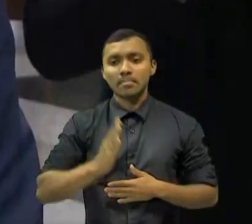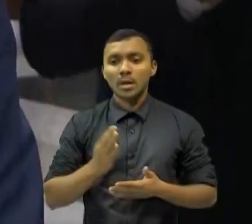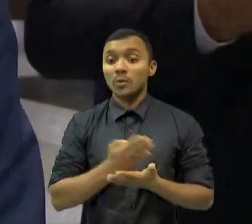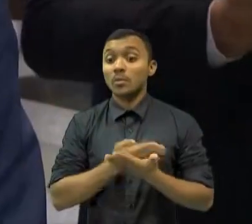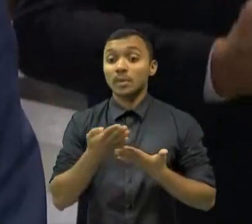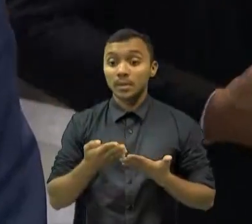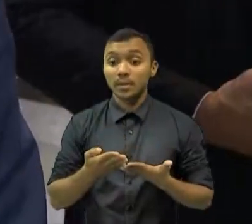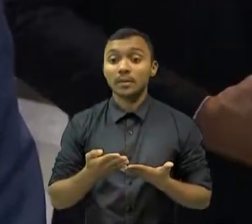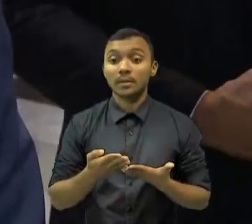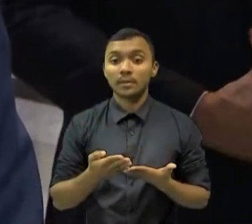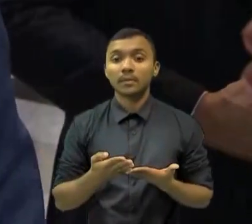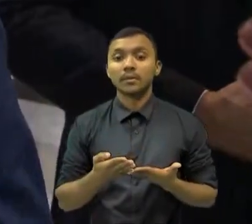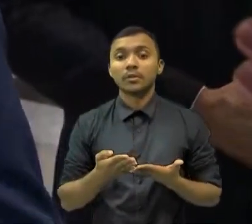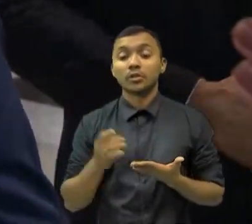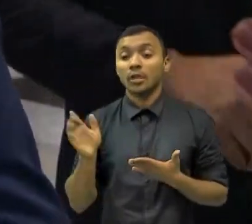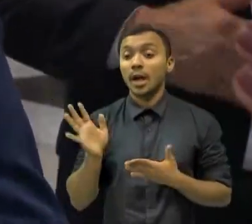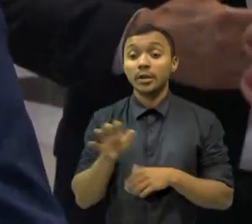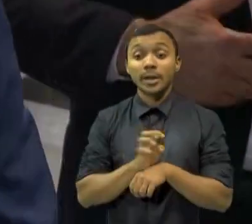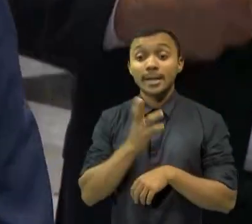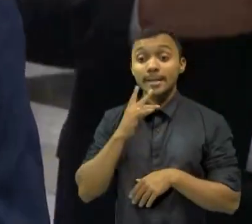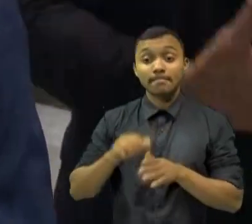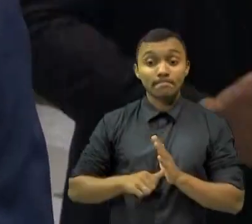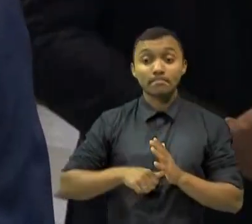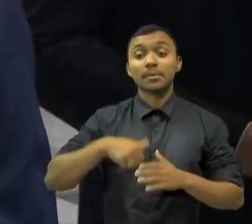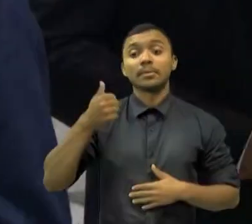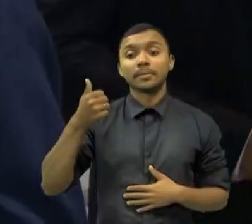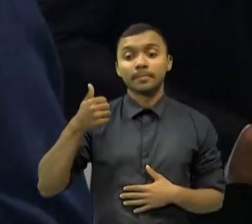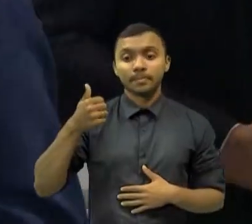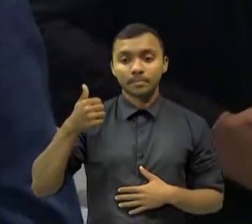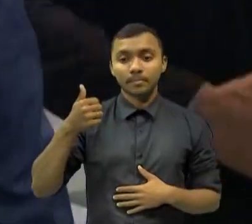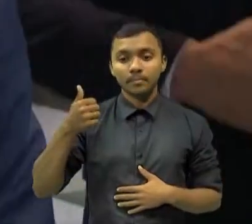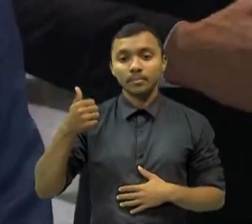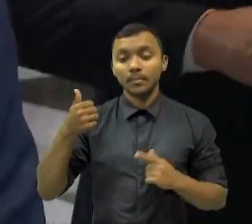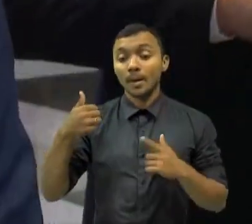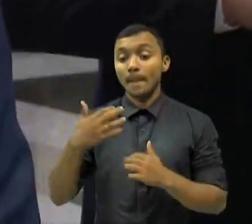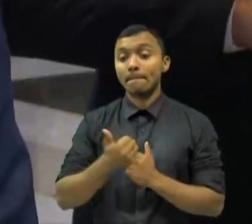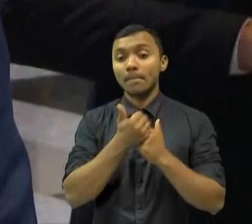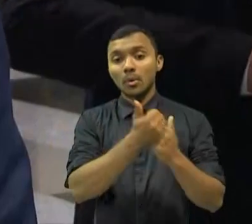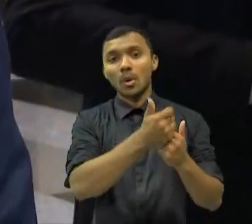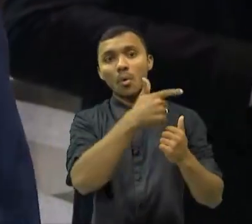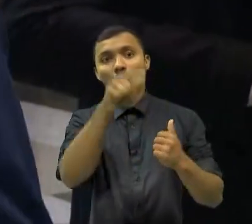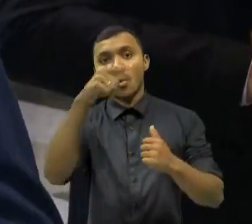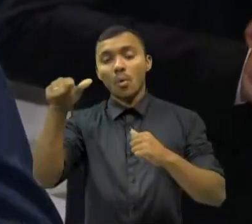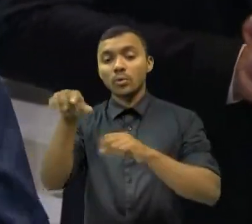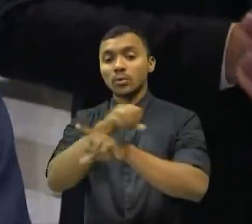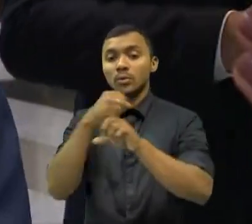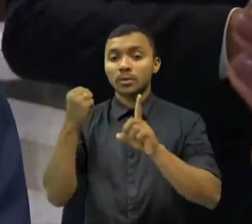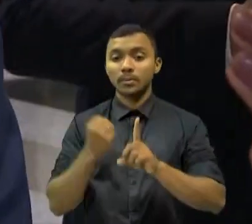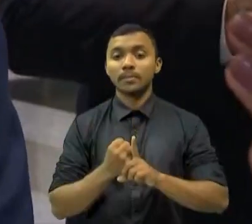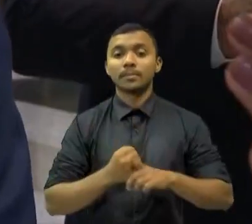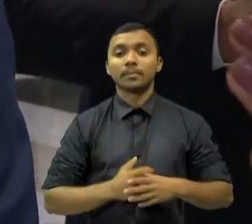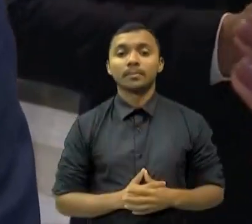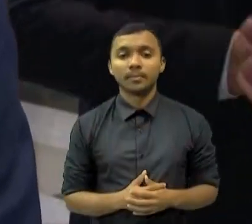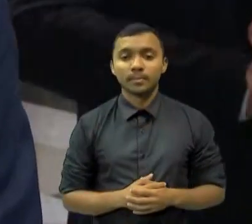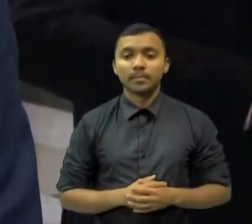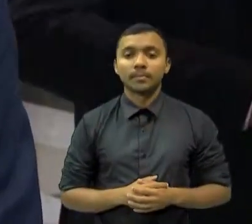Já que já é um dos primeiros, mas poderá se tornar com o apoio de todos, de toda a sociedade e dessa frente parlamentar.